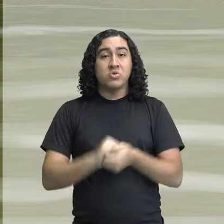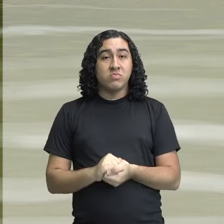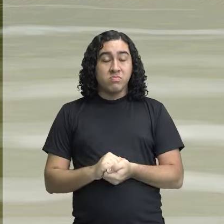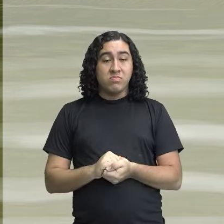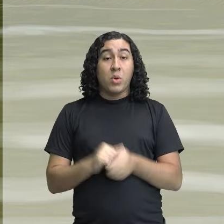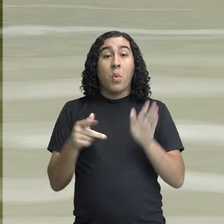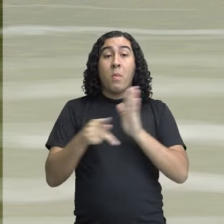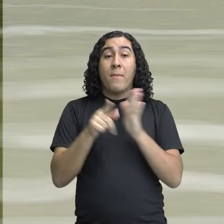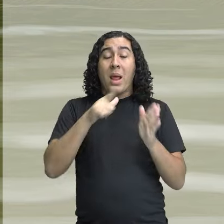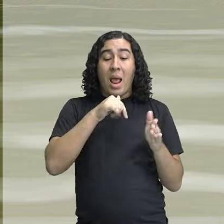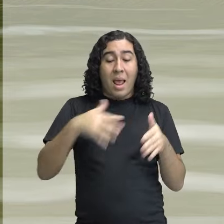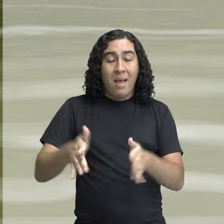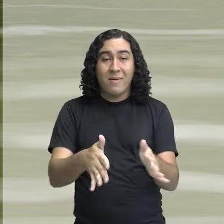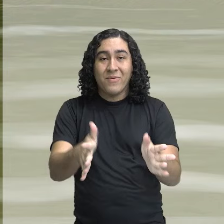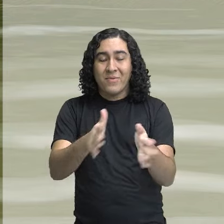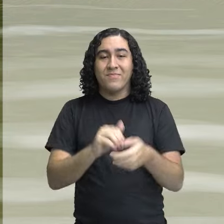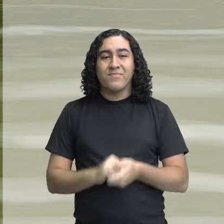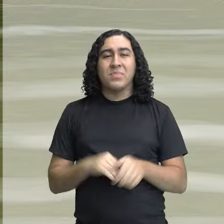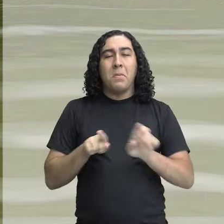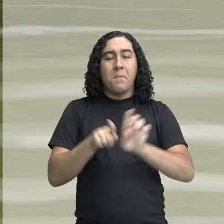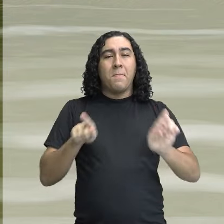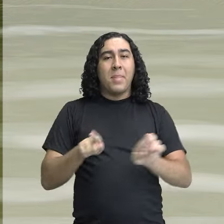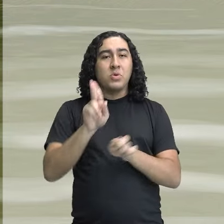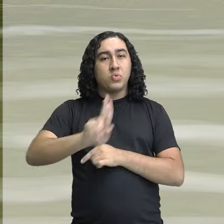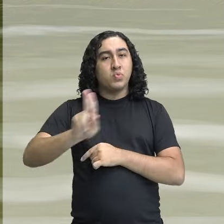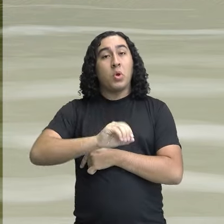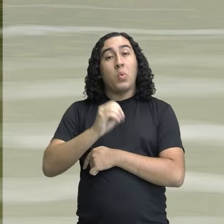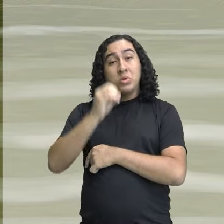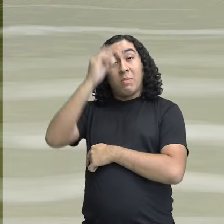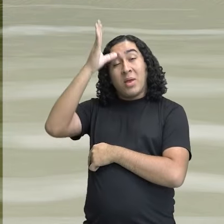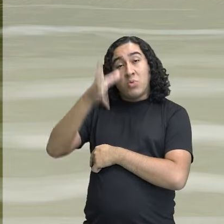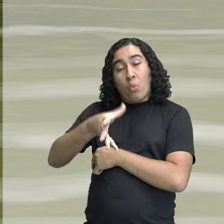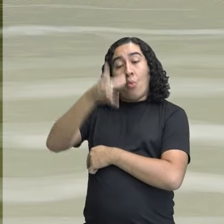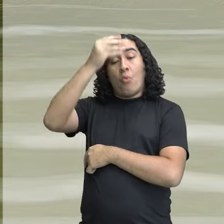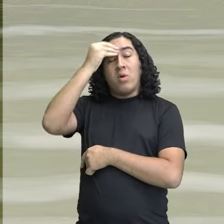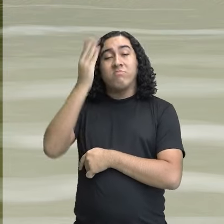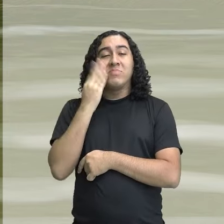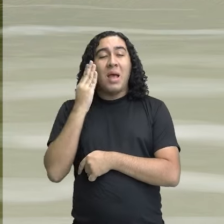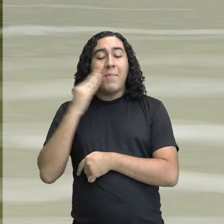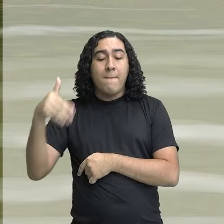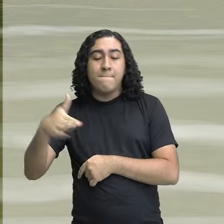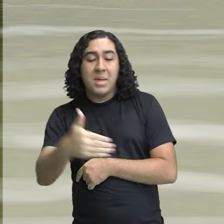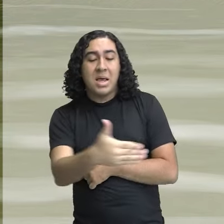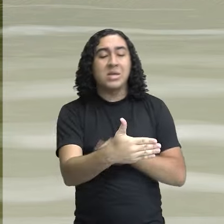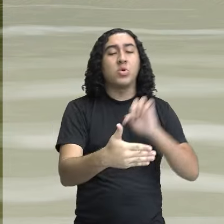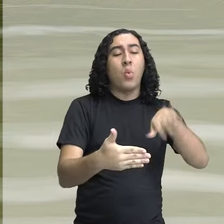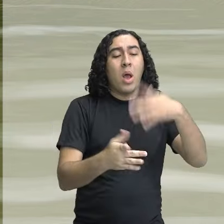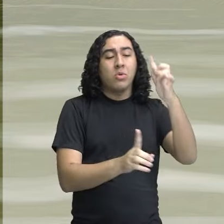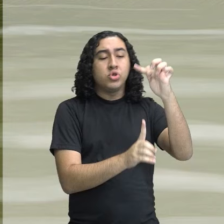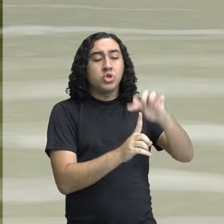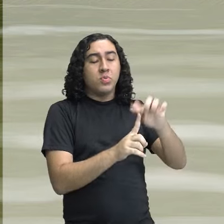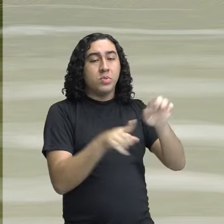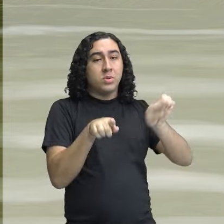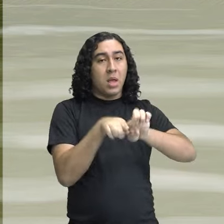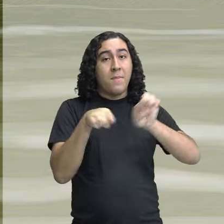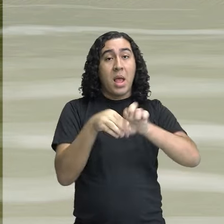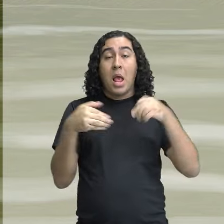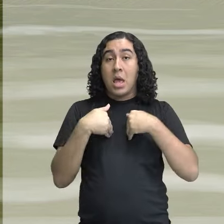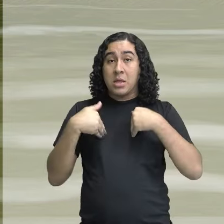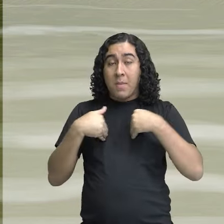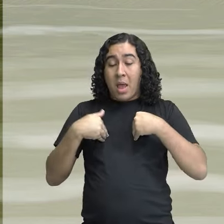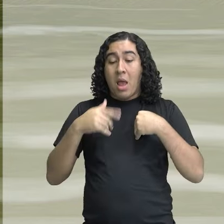das águas. Agora, com esse conhecimento, né, pleno aí das espécies de peixes e animais também aquáticos, né, professor